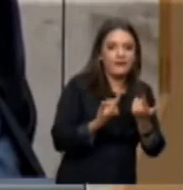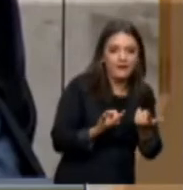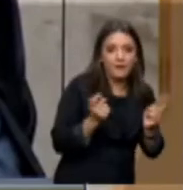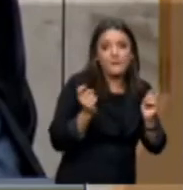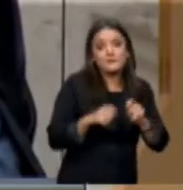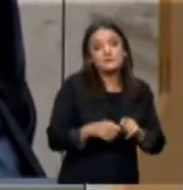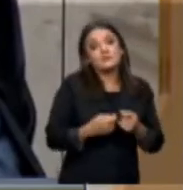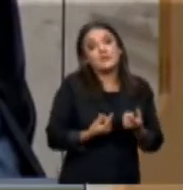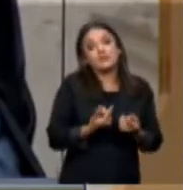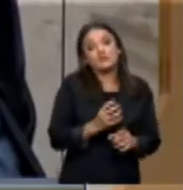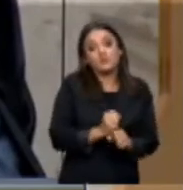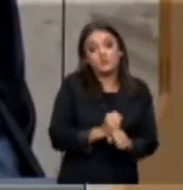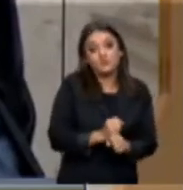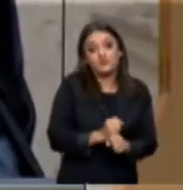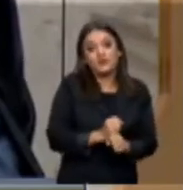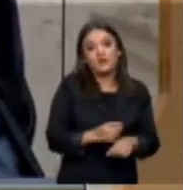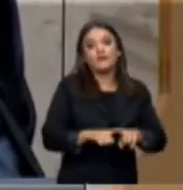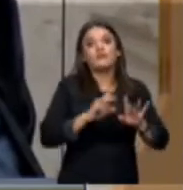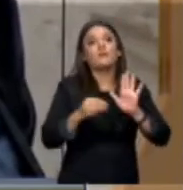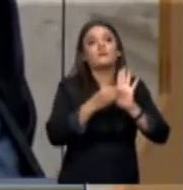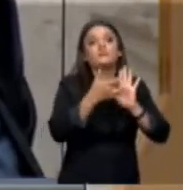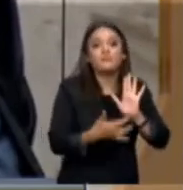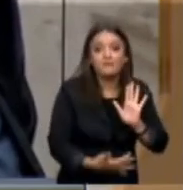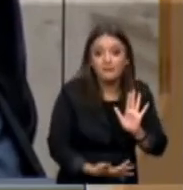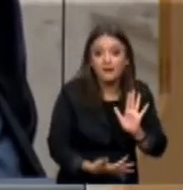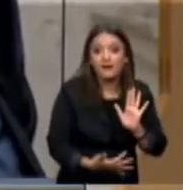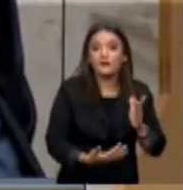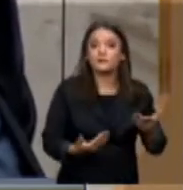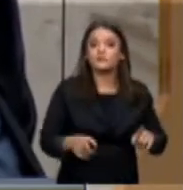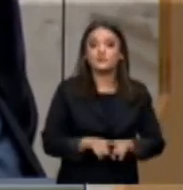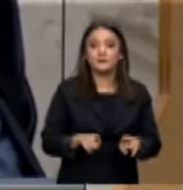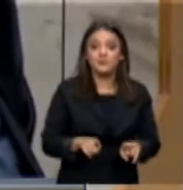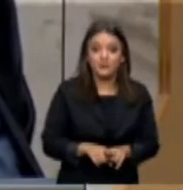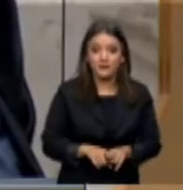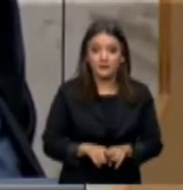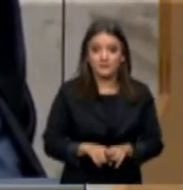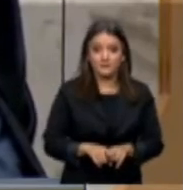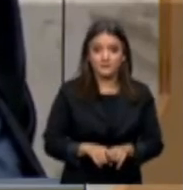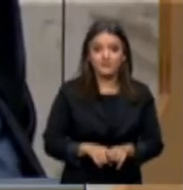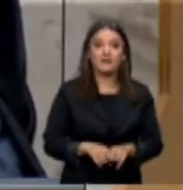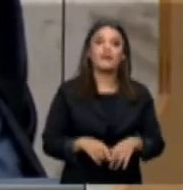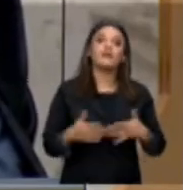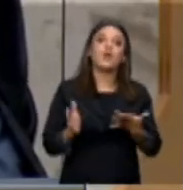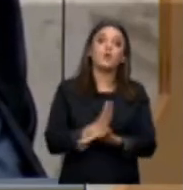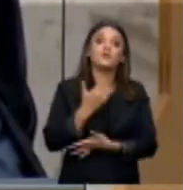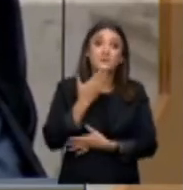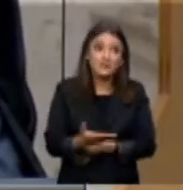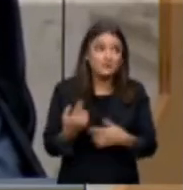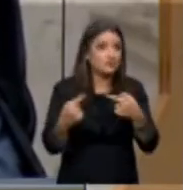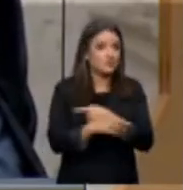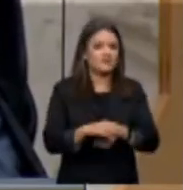mais, modernamente, na fase dos embargos, até com suscitação de arguições de